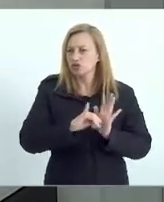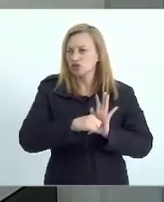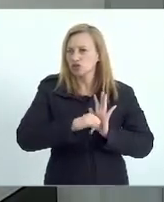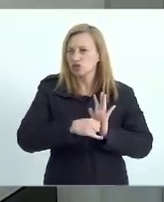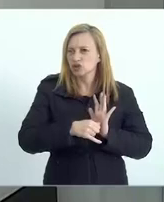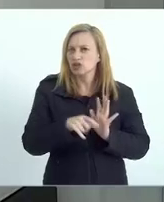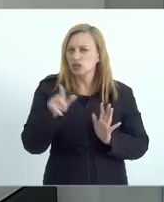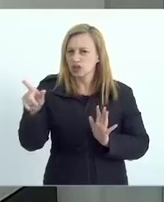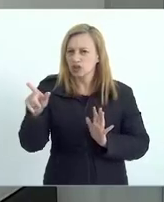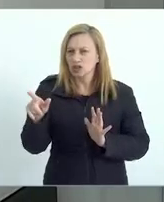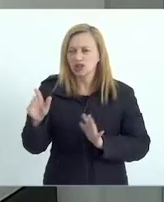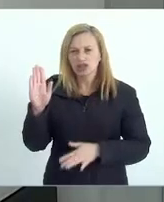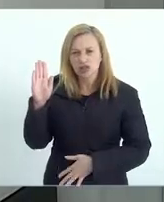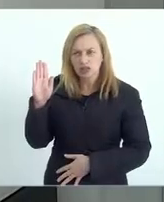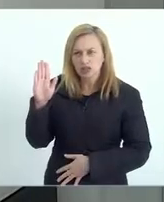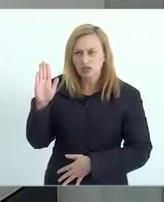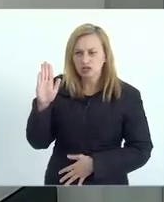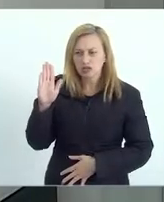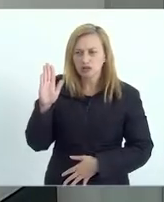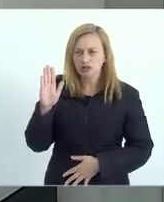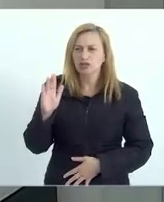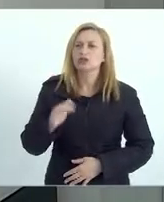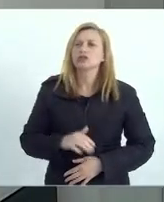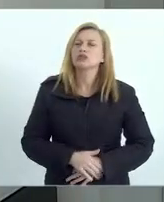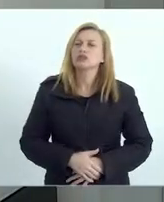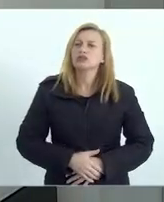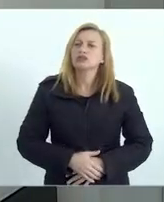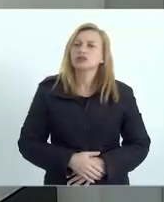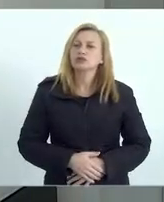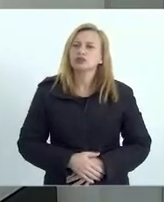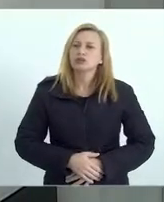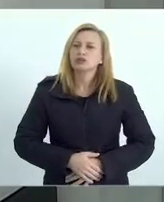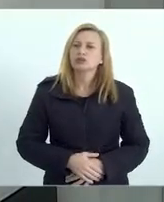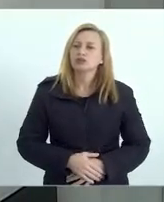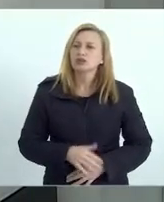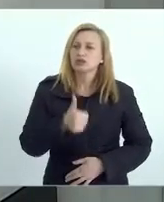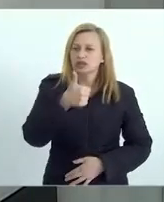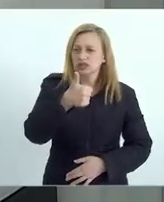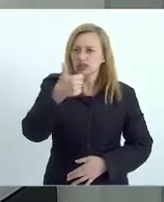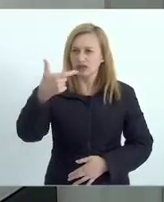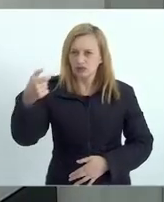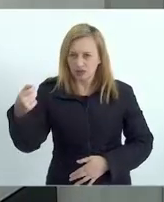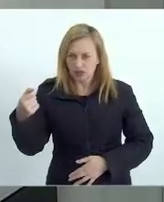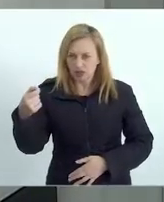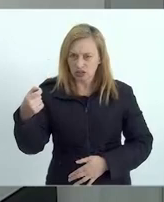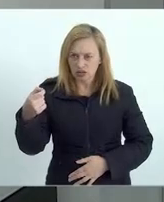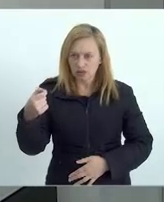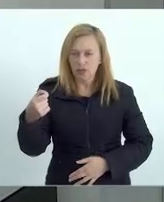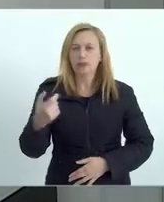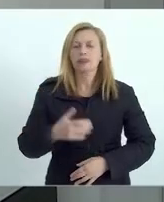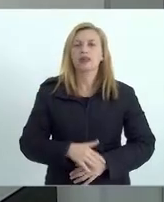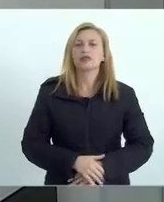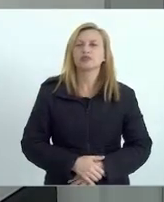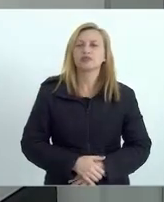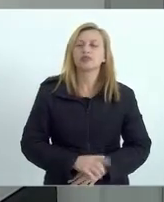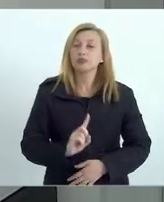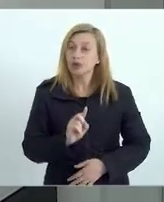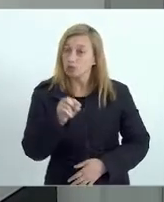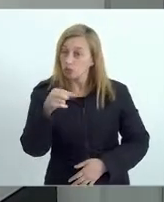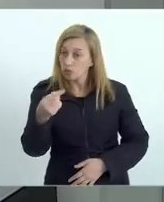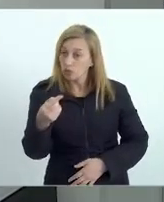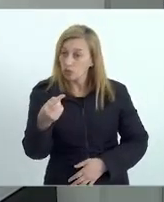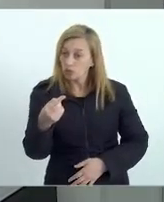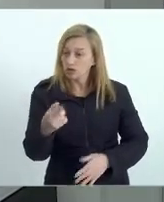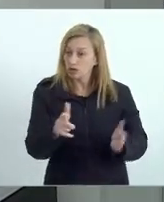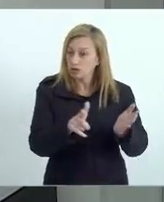daqueles candidatos que assumiram o caso assumiram lá que foram e 120 tava dando de vagas logo